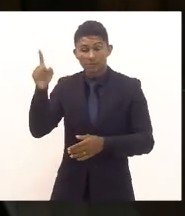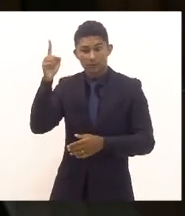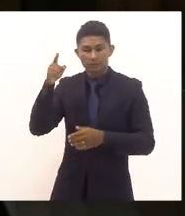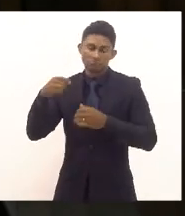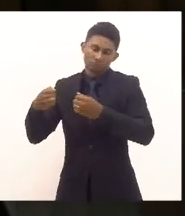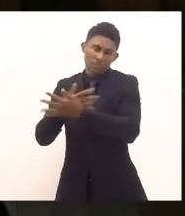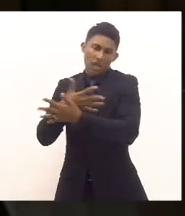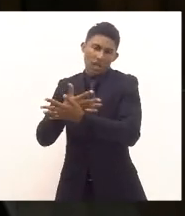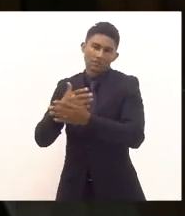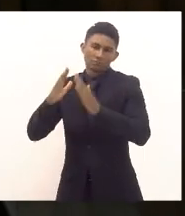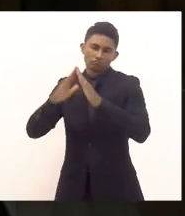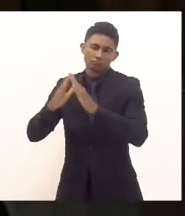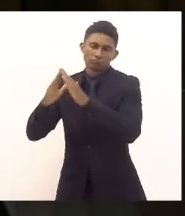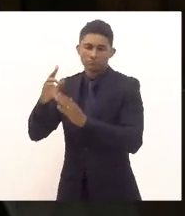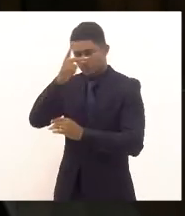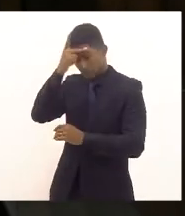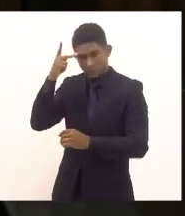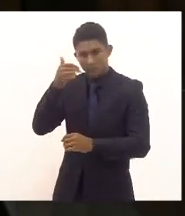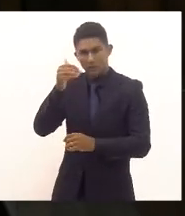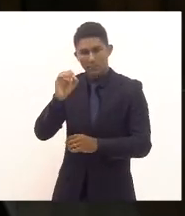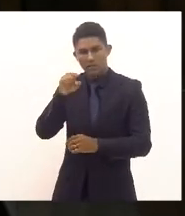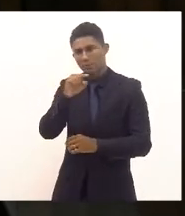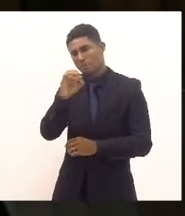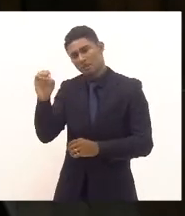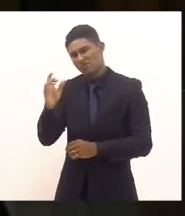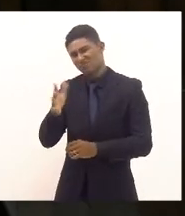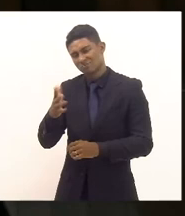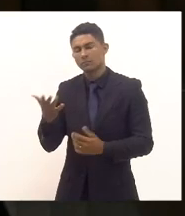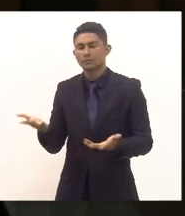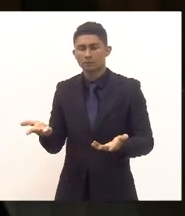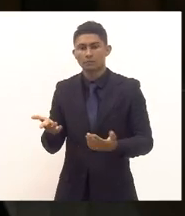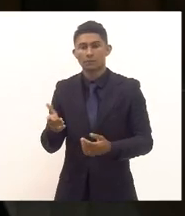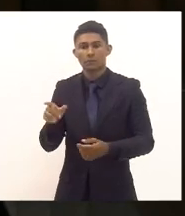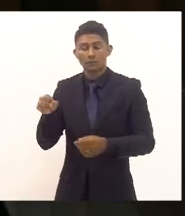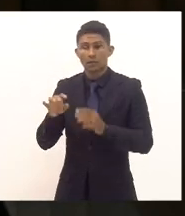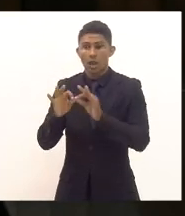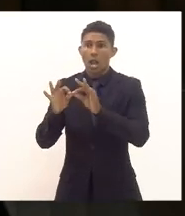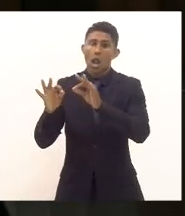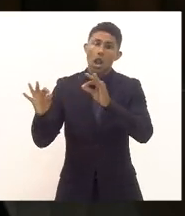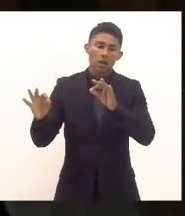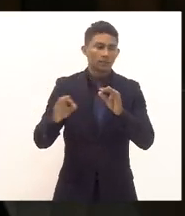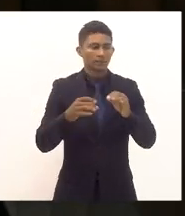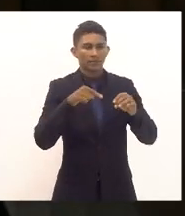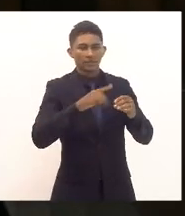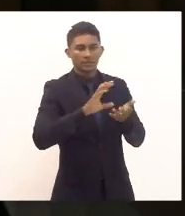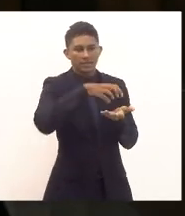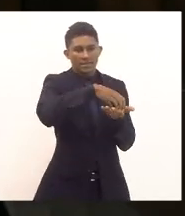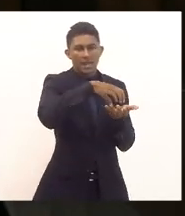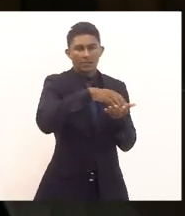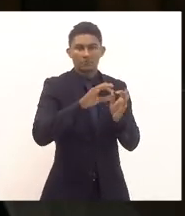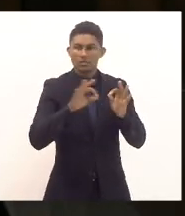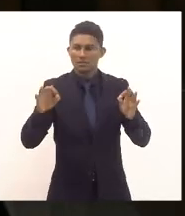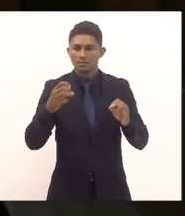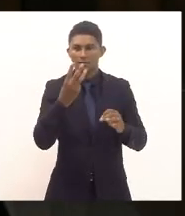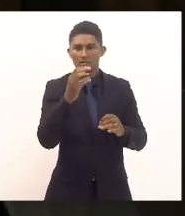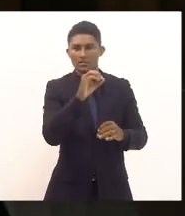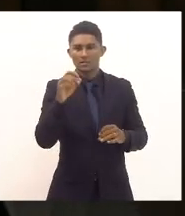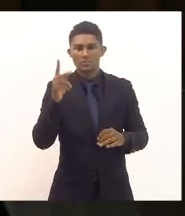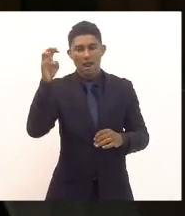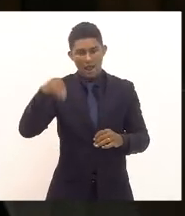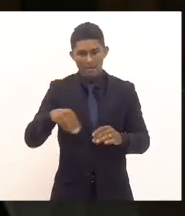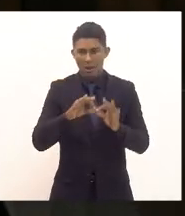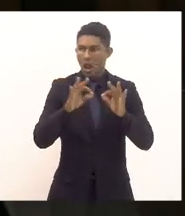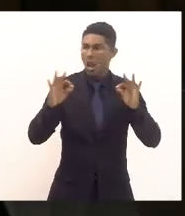20 mil habitantes numa distância de mais de 300 km da capital então quero deixar que o meu agradecimento